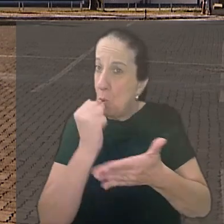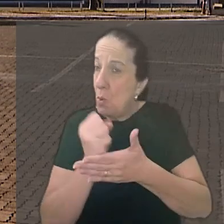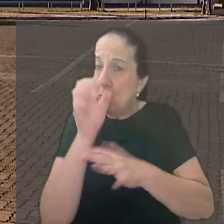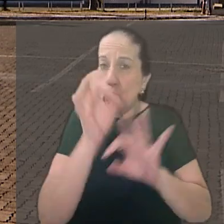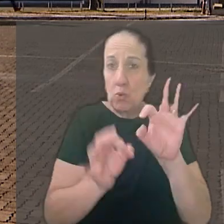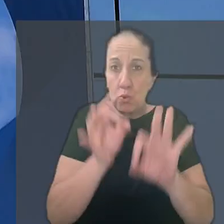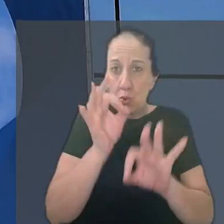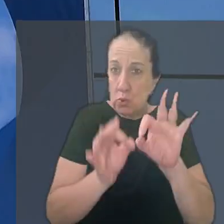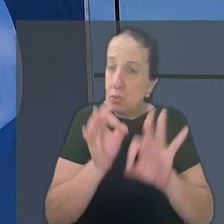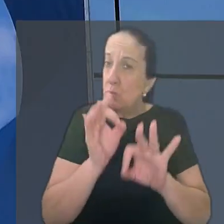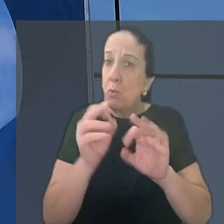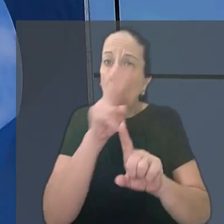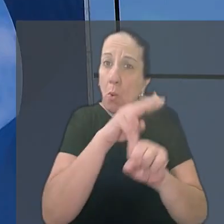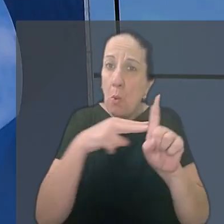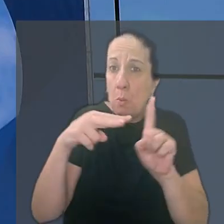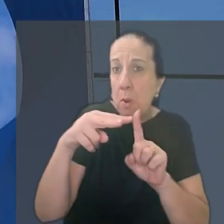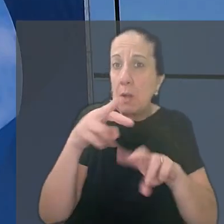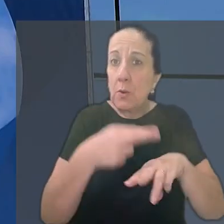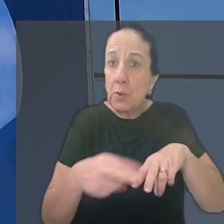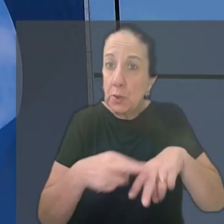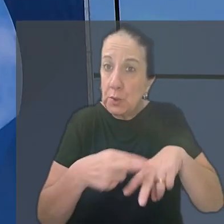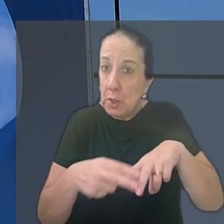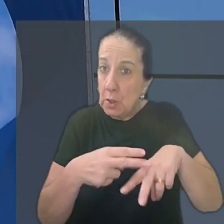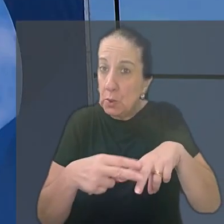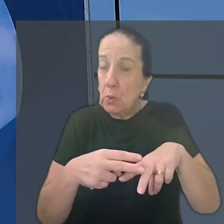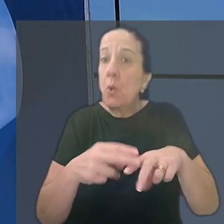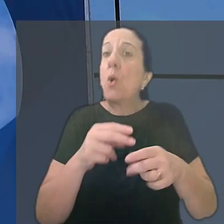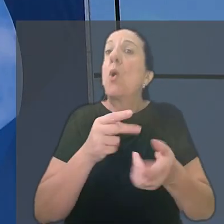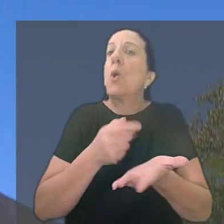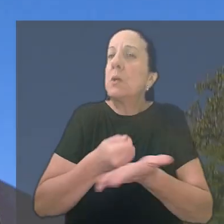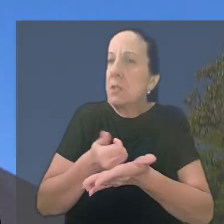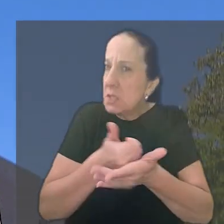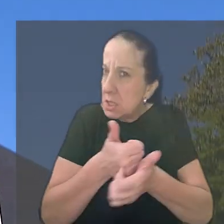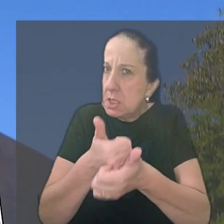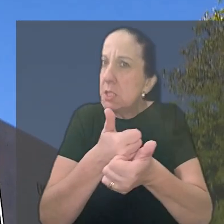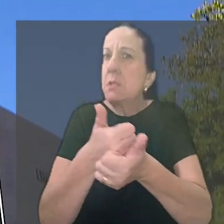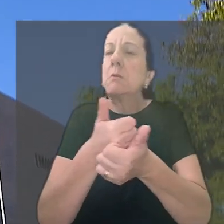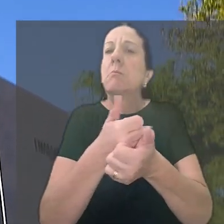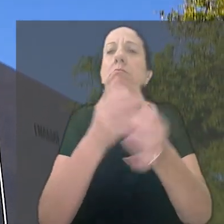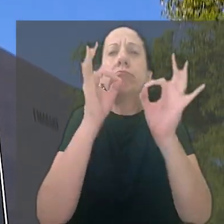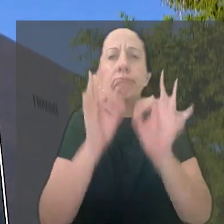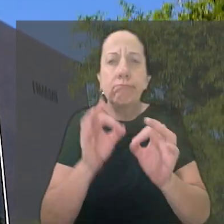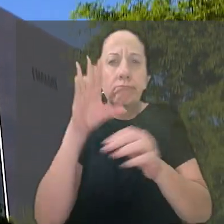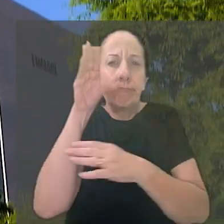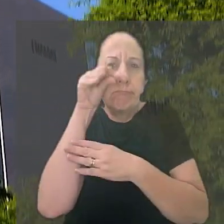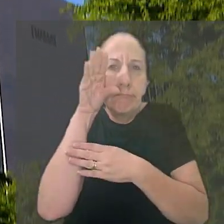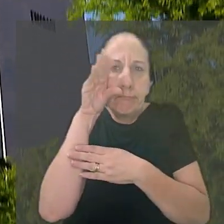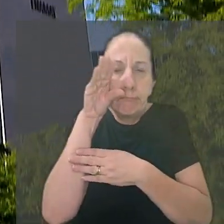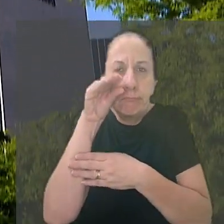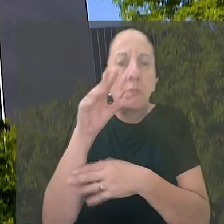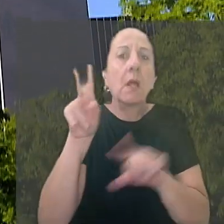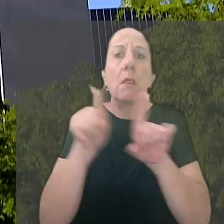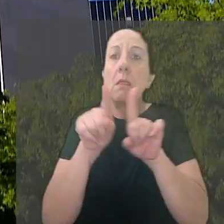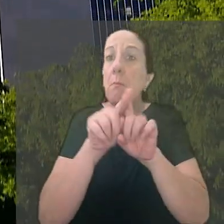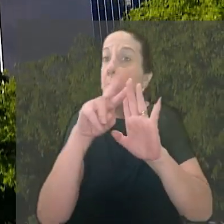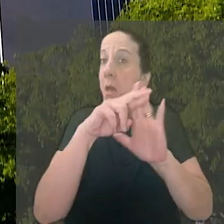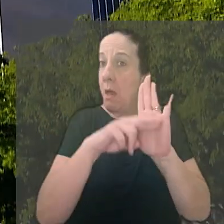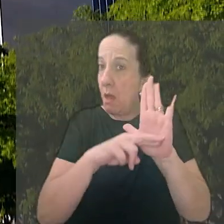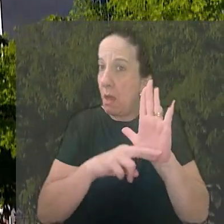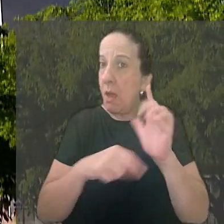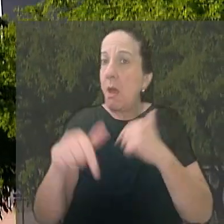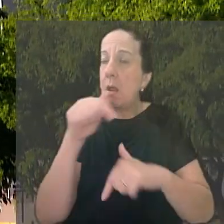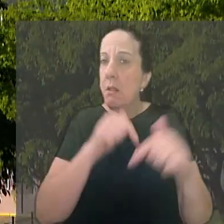para julgamento com perspectiva de gênero. Seguindo o documento, a Justiça do Trabalho deve analisar e interpretar as